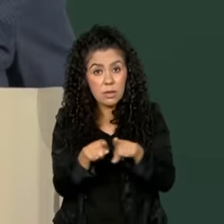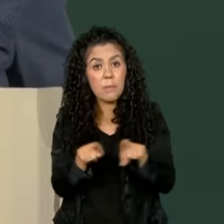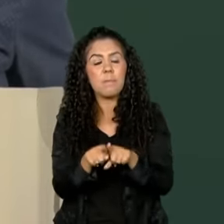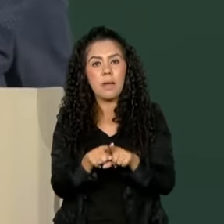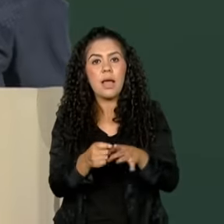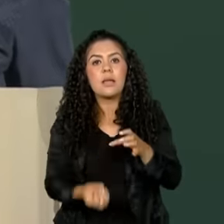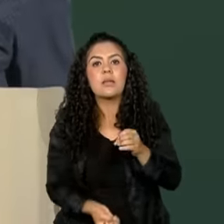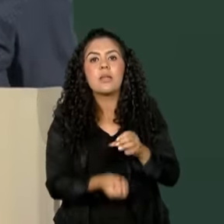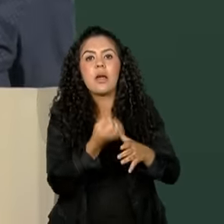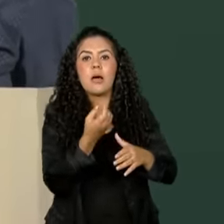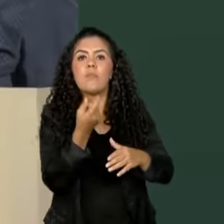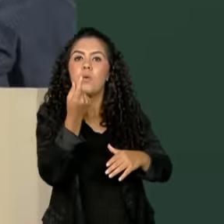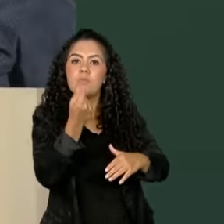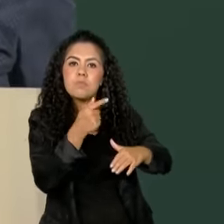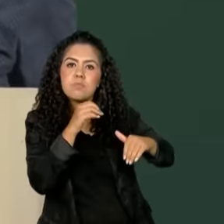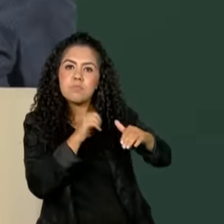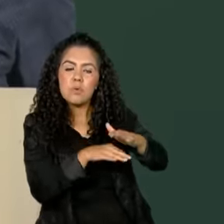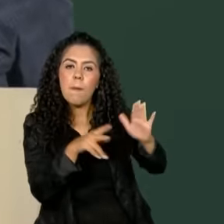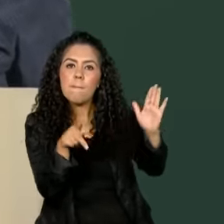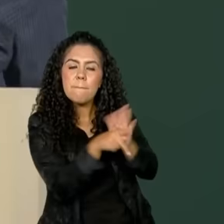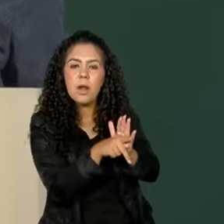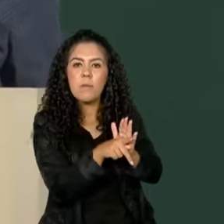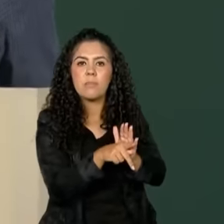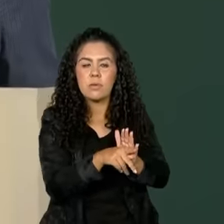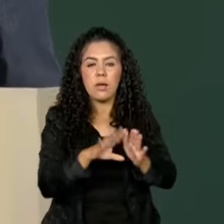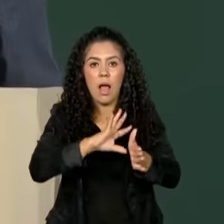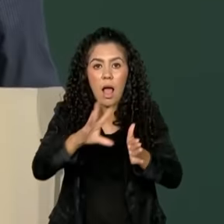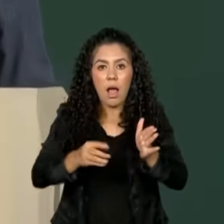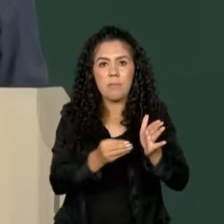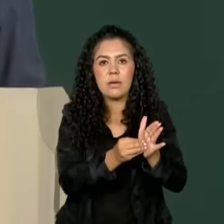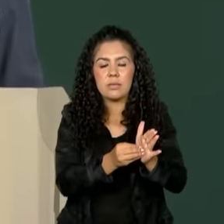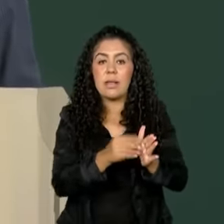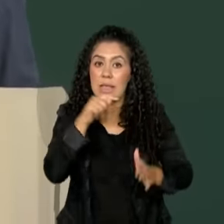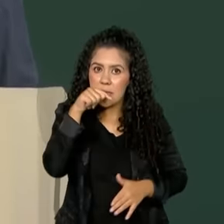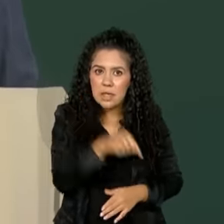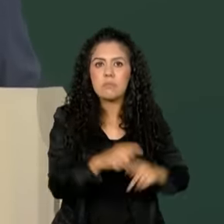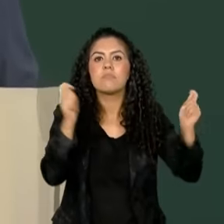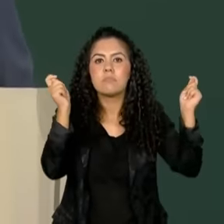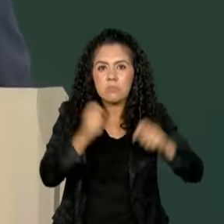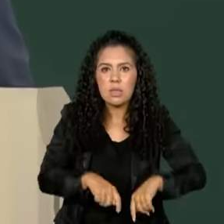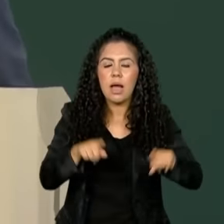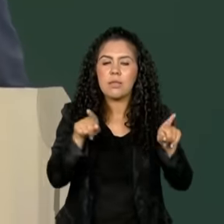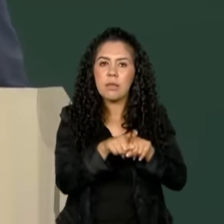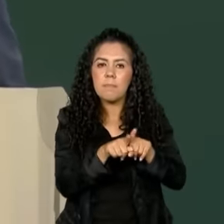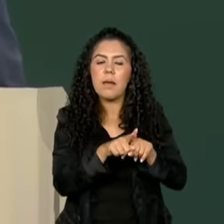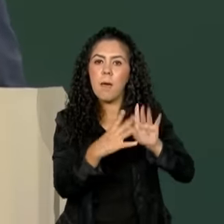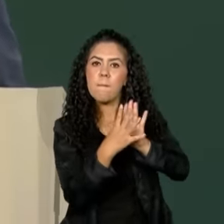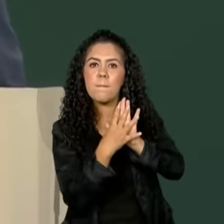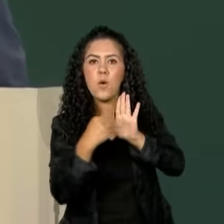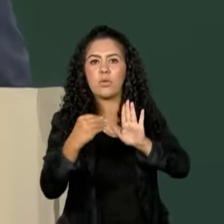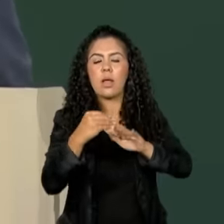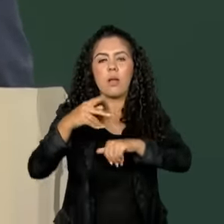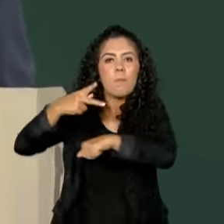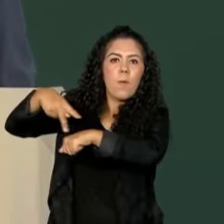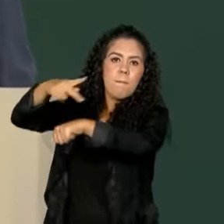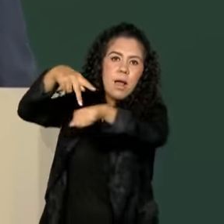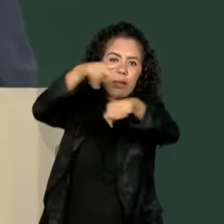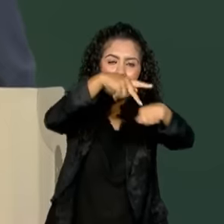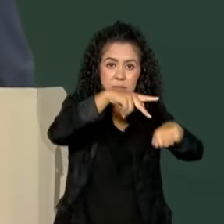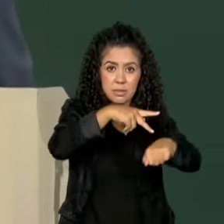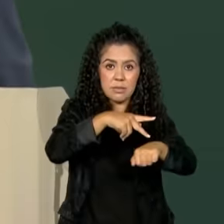o Fundo Amazônia e achamos que ele é uma inspiração para outros países. Proteger floresta